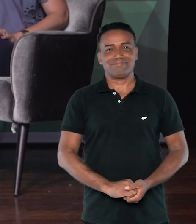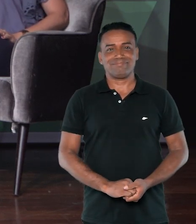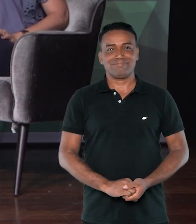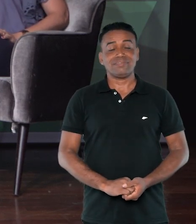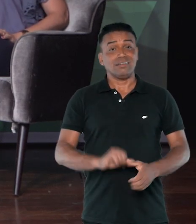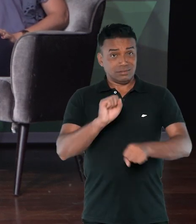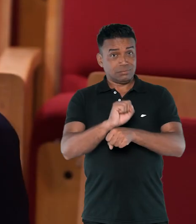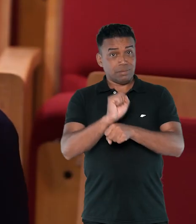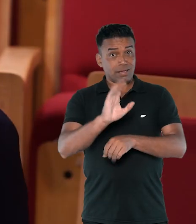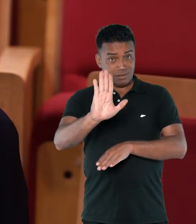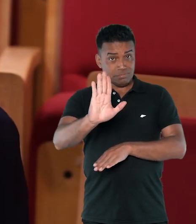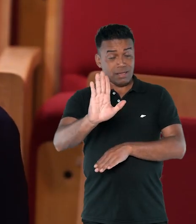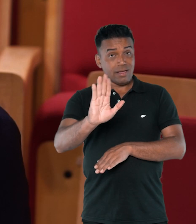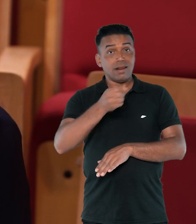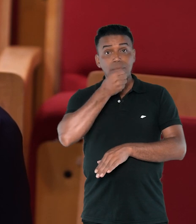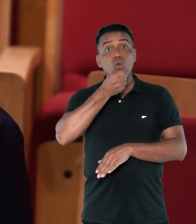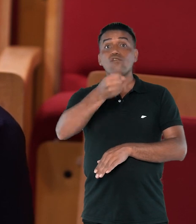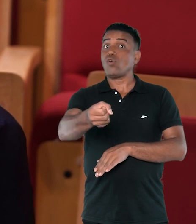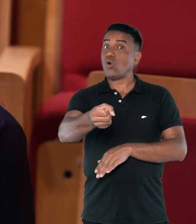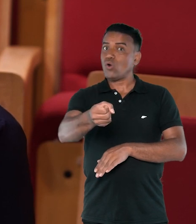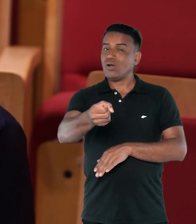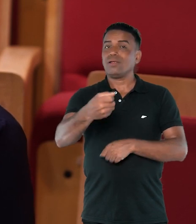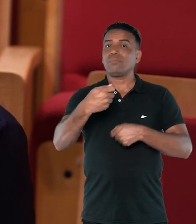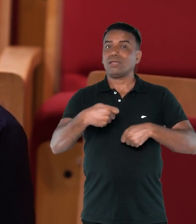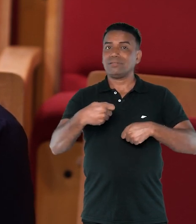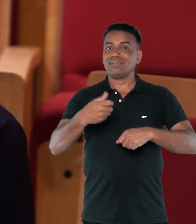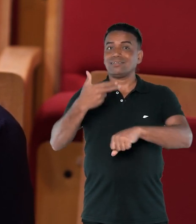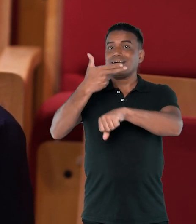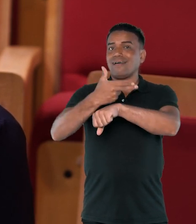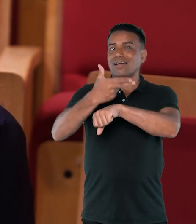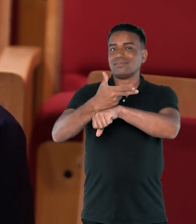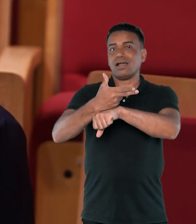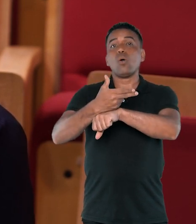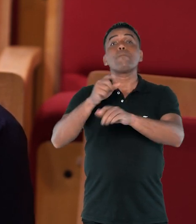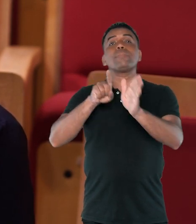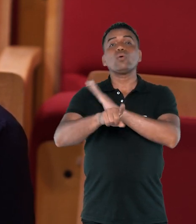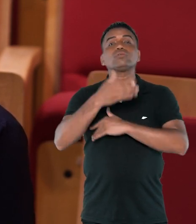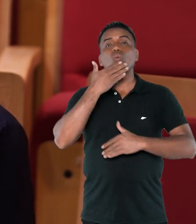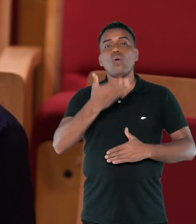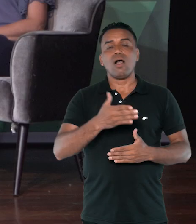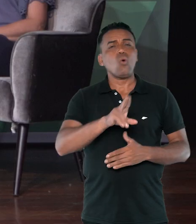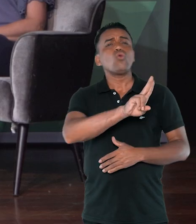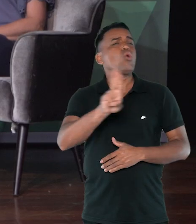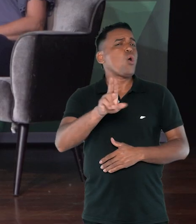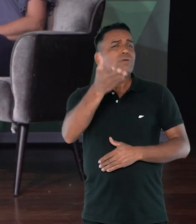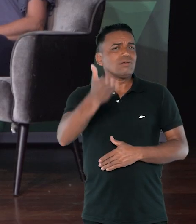favor? Boa noite. Renata, qual foi o caso de amor que mais te impressionou?